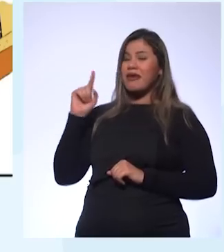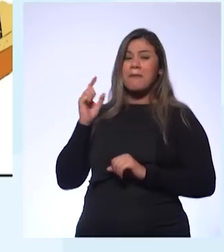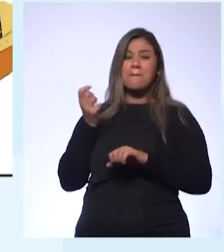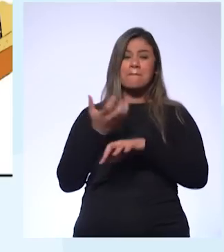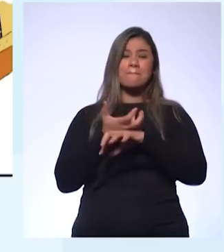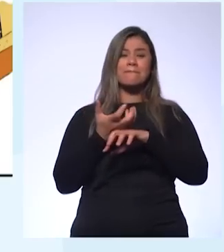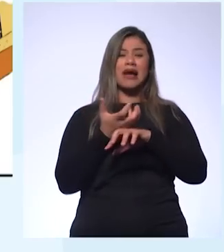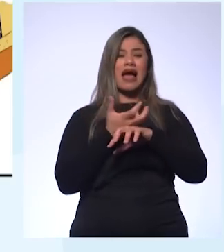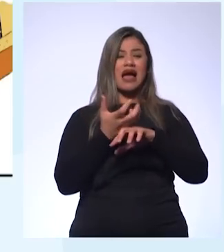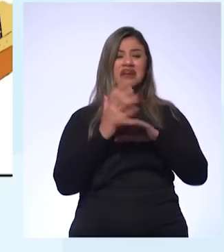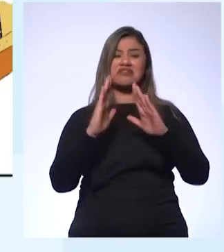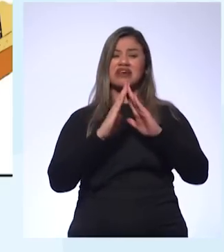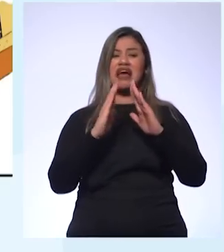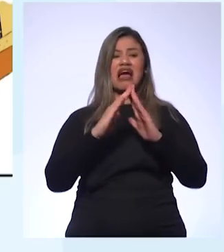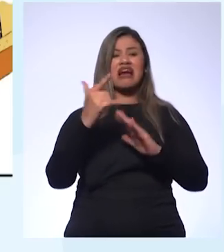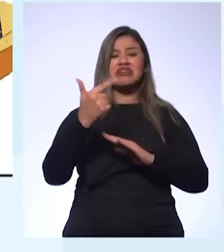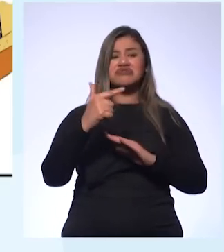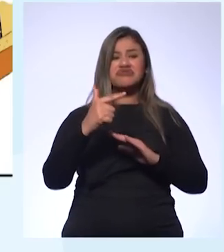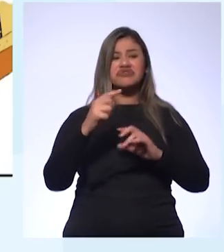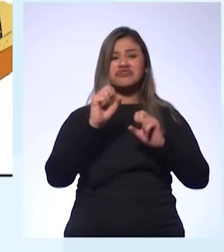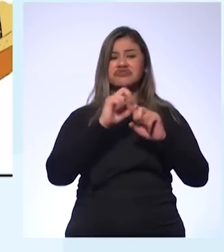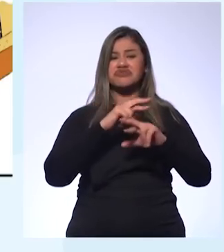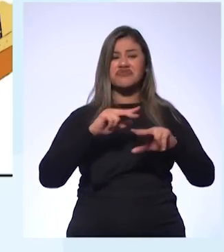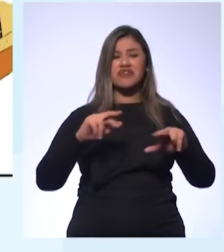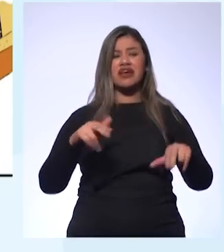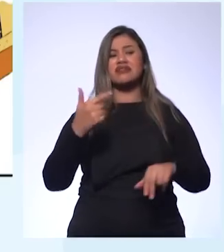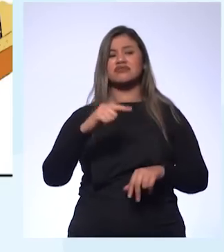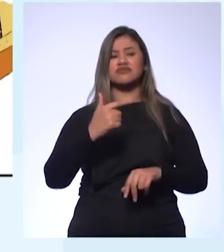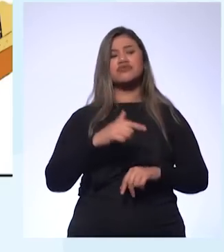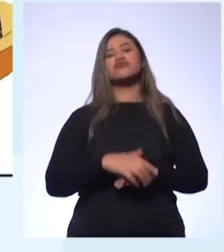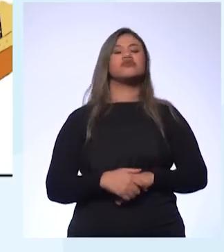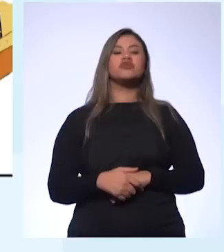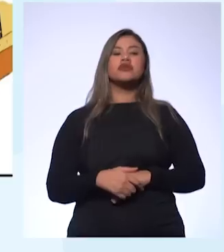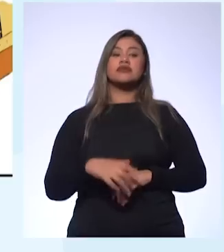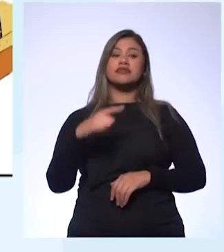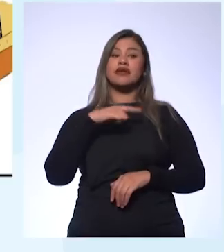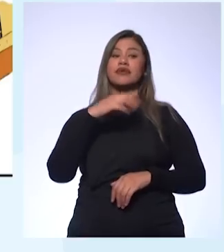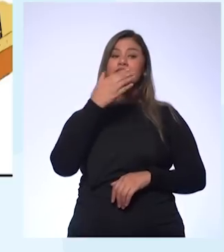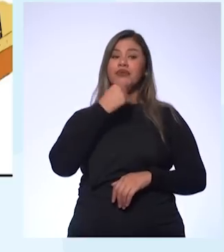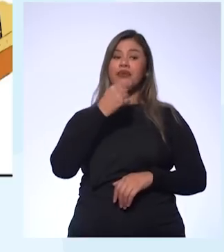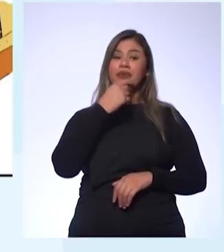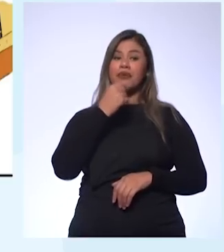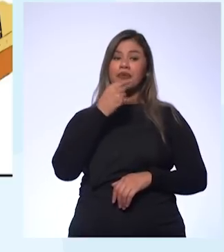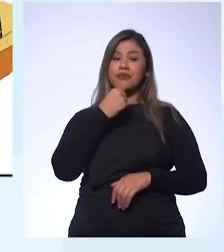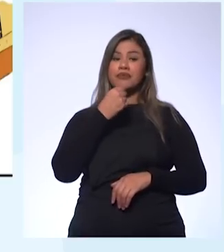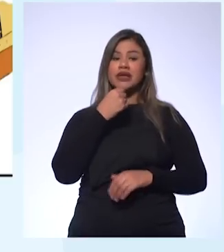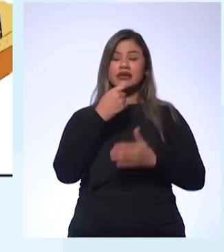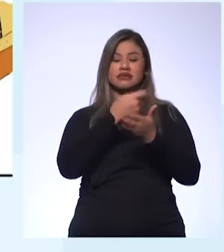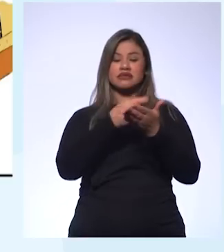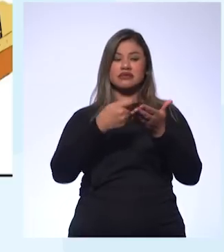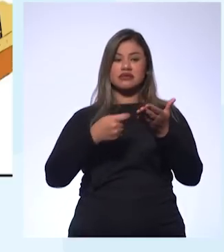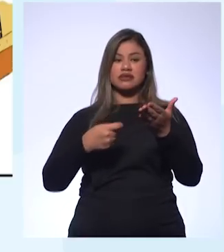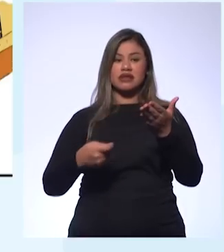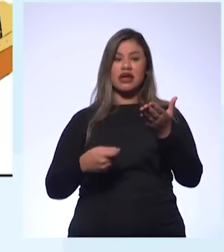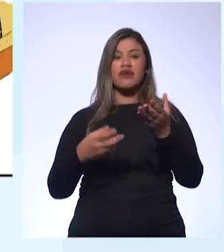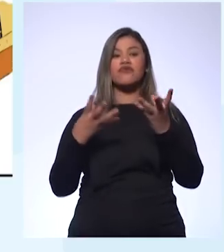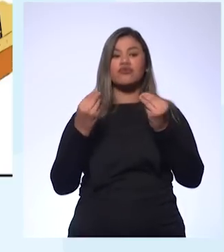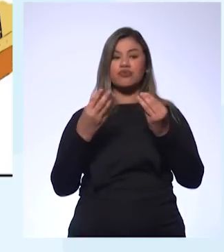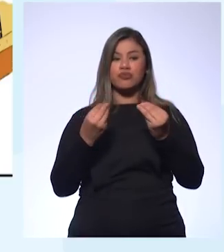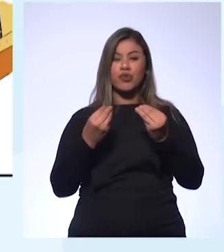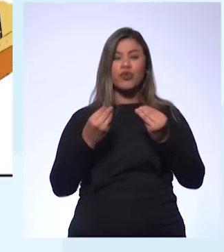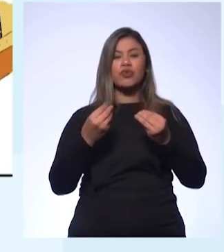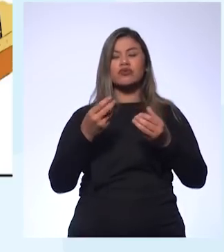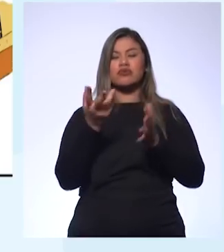só, existe um cara, gente, que escreve muito e desenha muito. Ele é um cartunista chamado Carlos